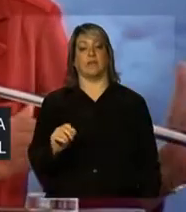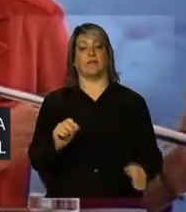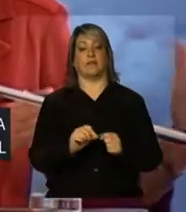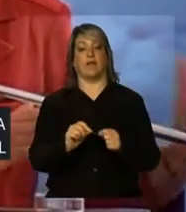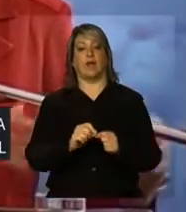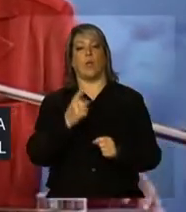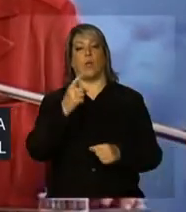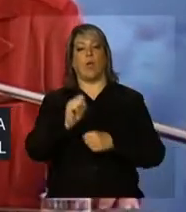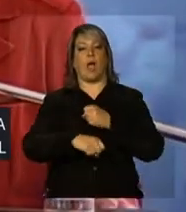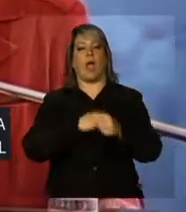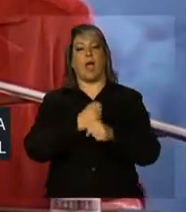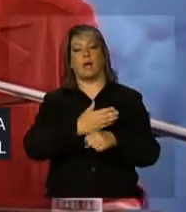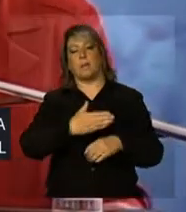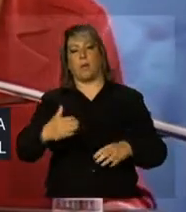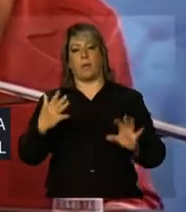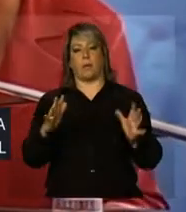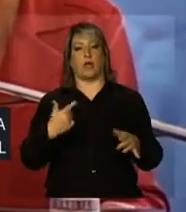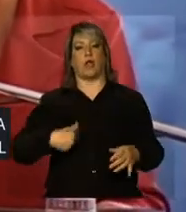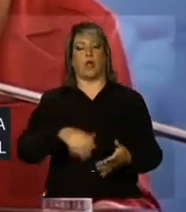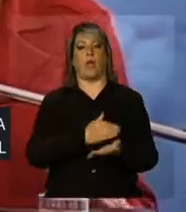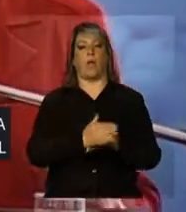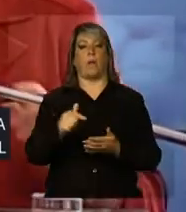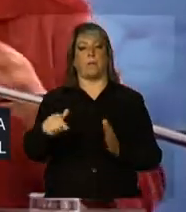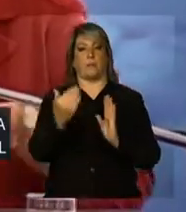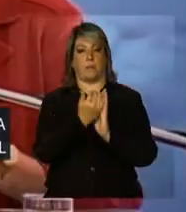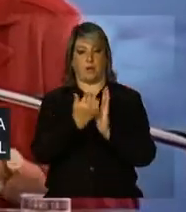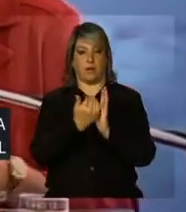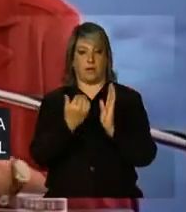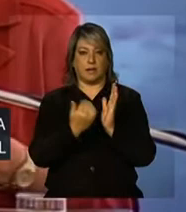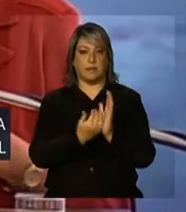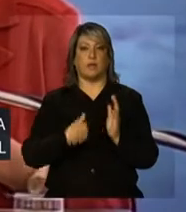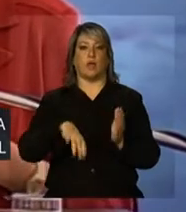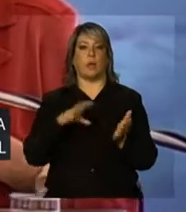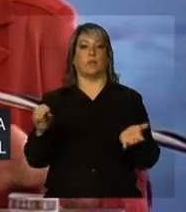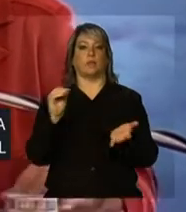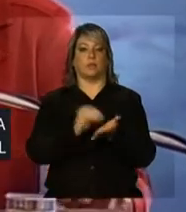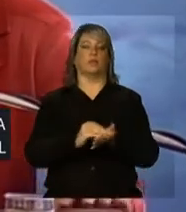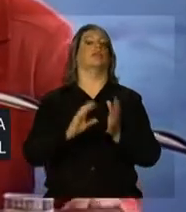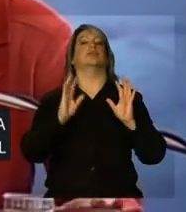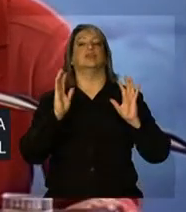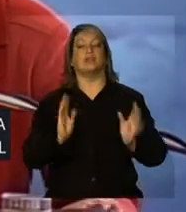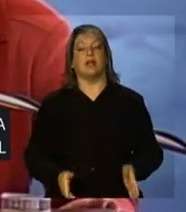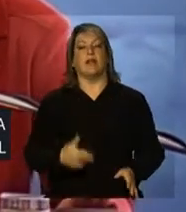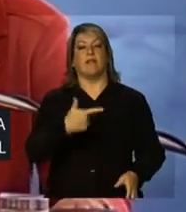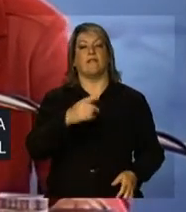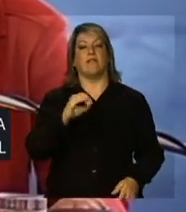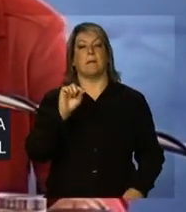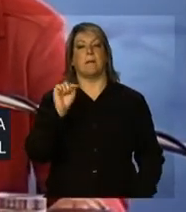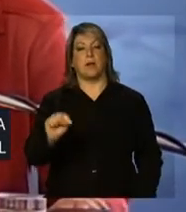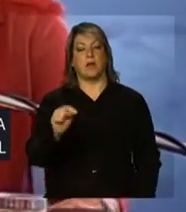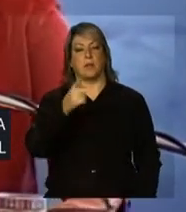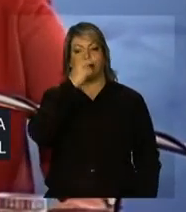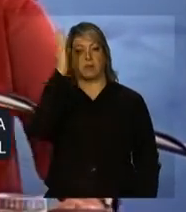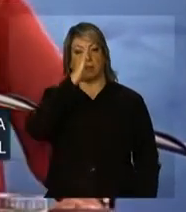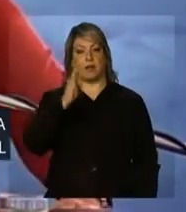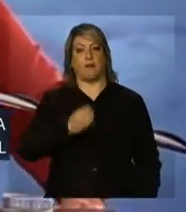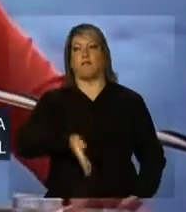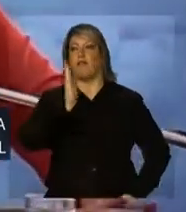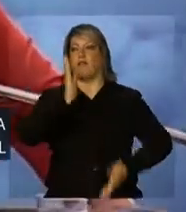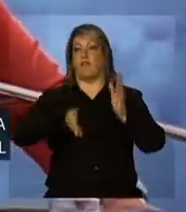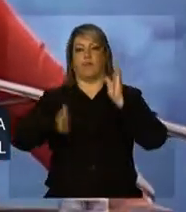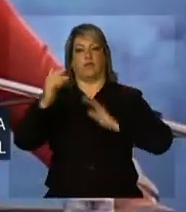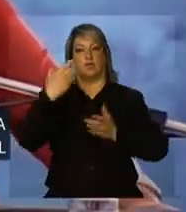um ano e pouco que nós começamos o programa nós colocamos já 20 mil brasileiros no exterior